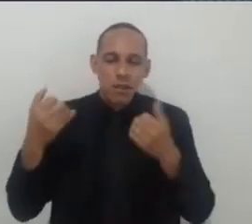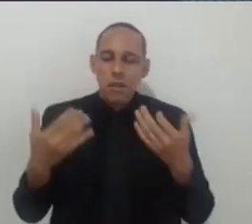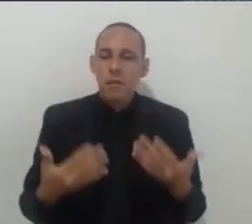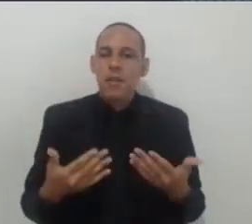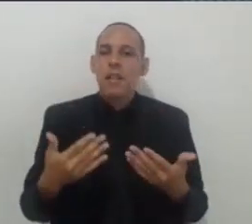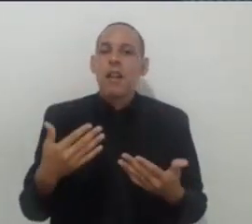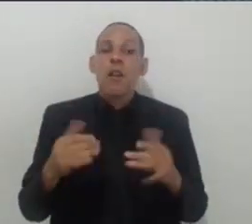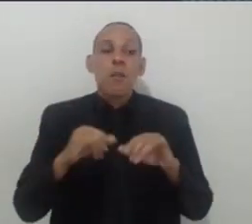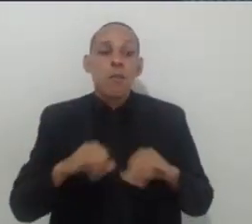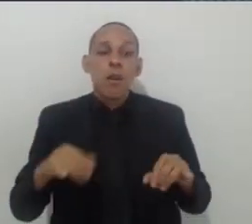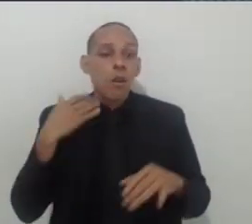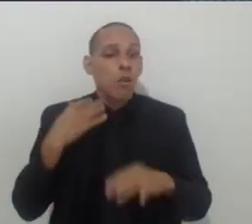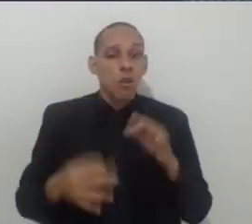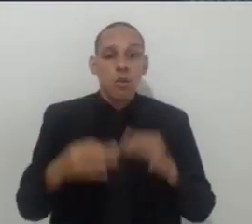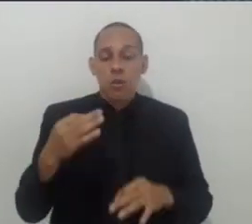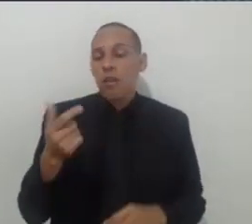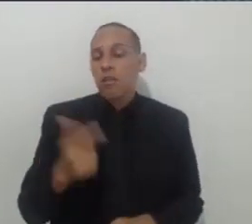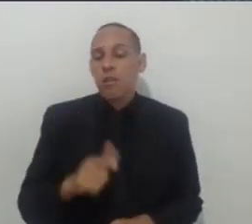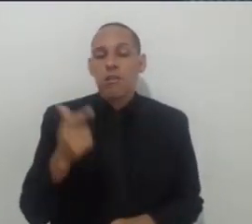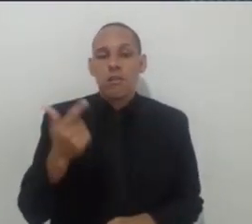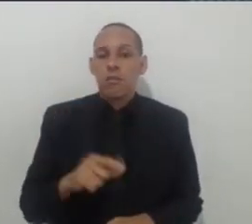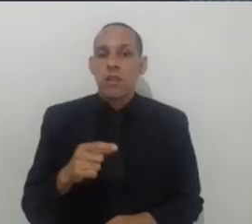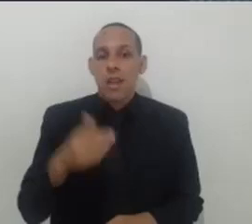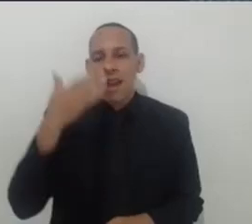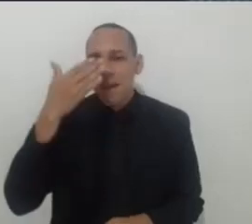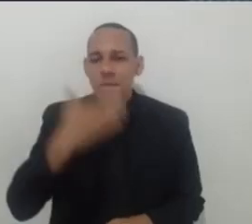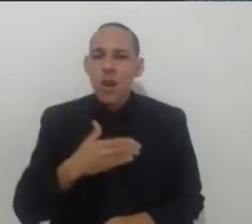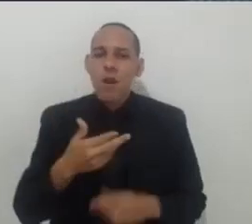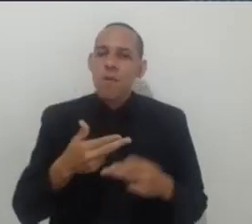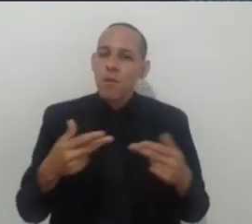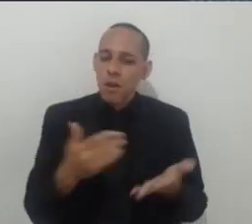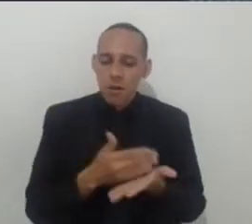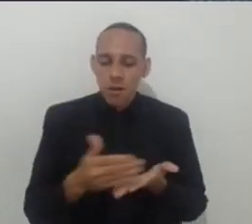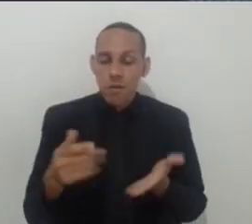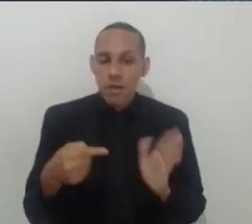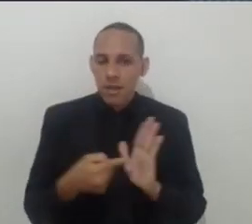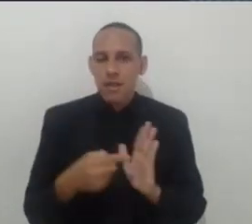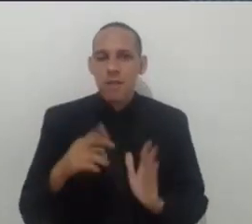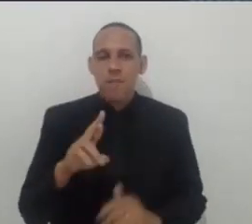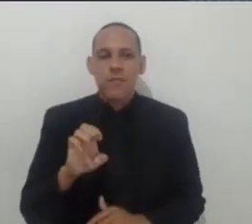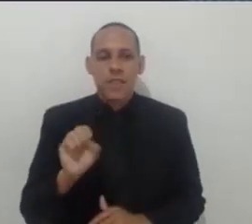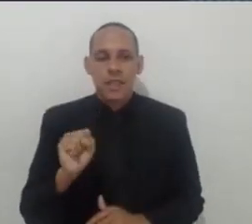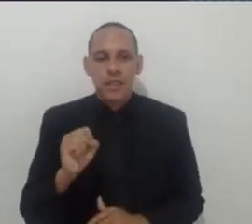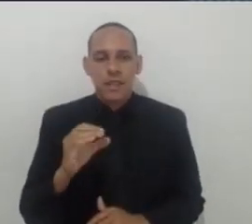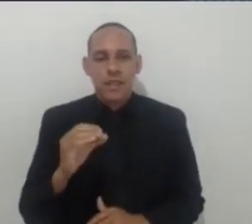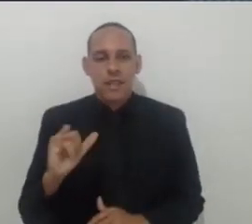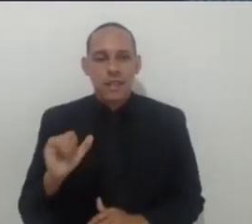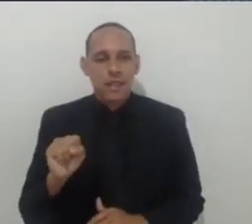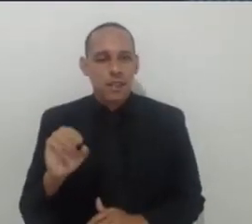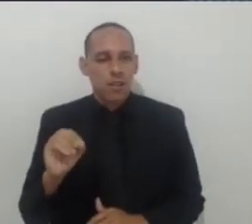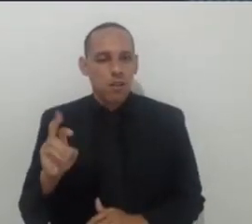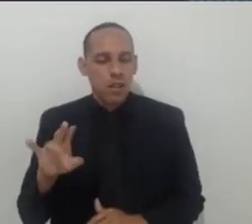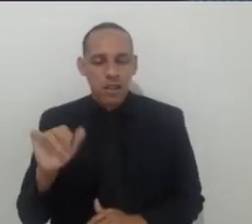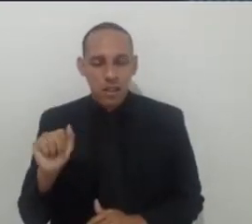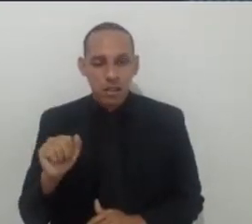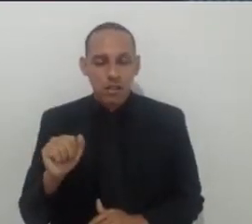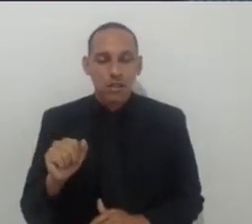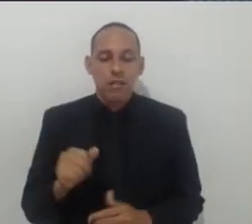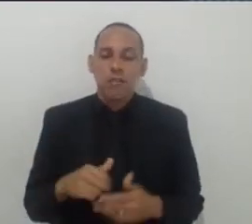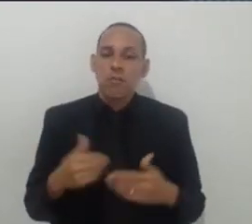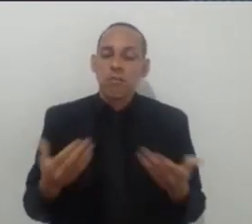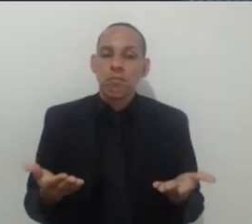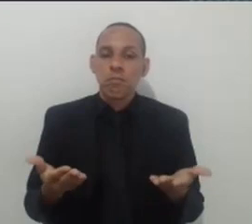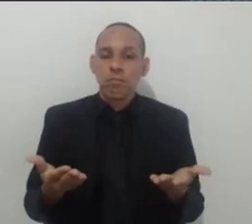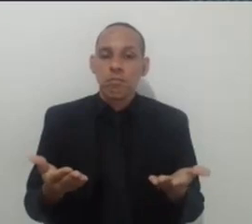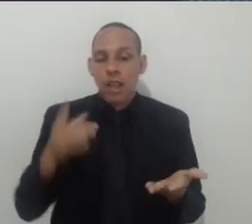judicial sobre os fatos e provas apontados na inicial dessa rescisória, nem o venerando acordo impugnado, nem as